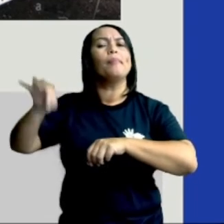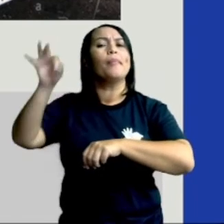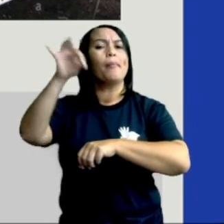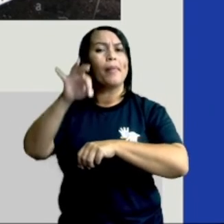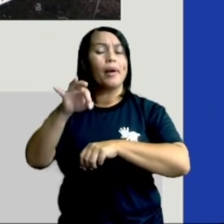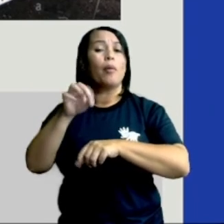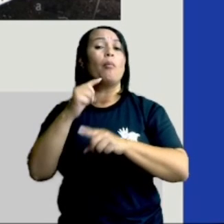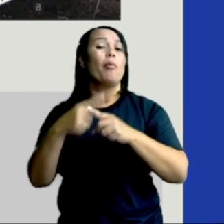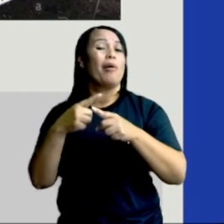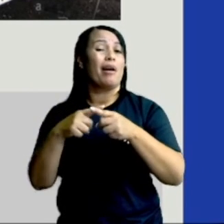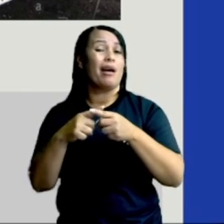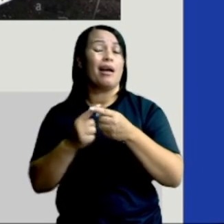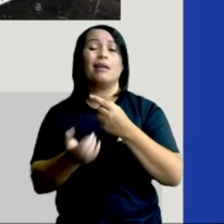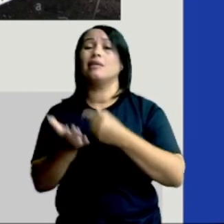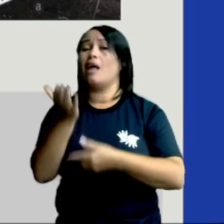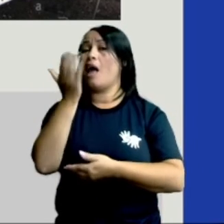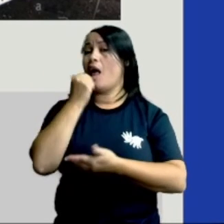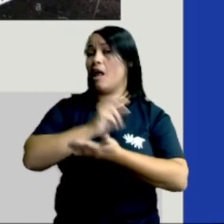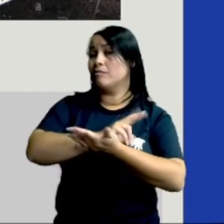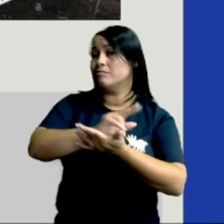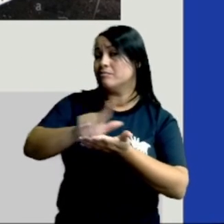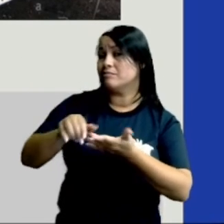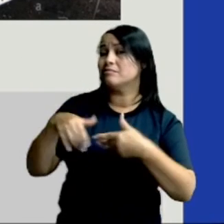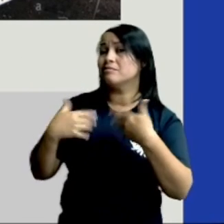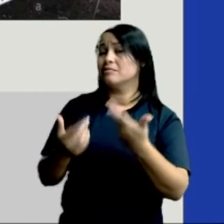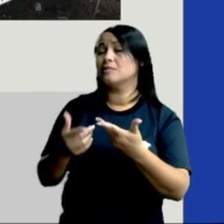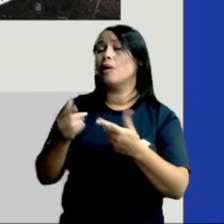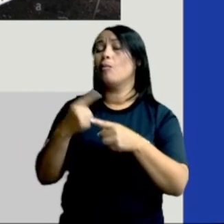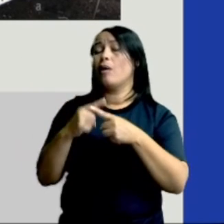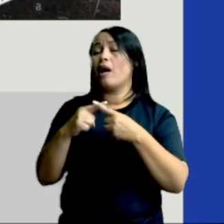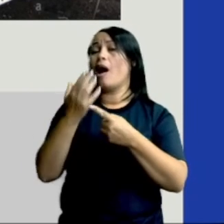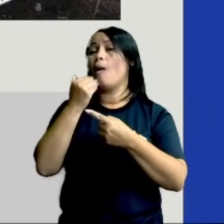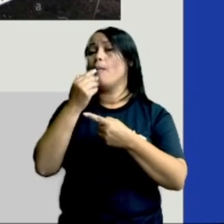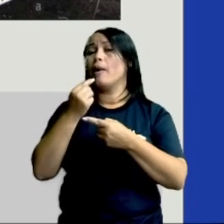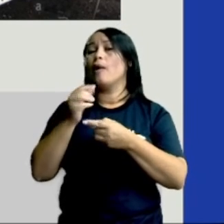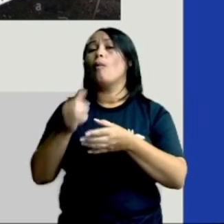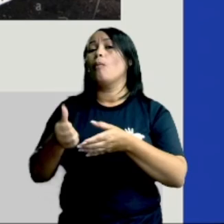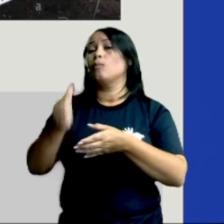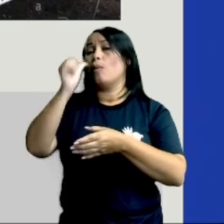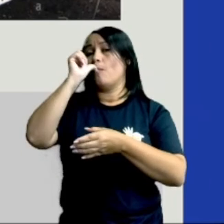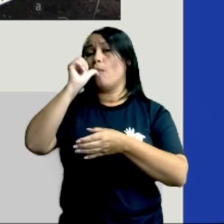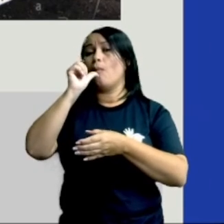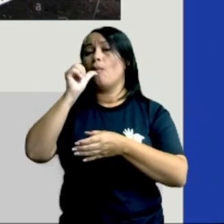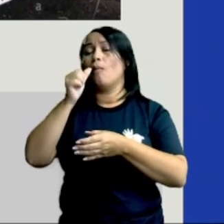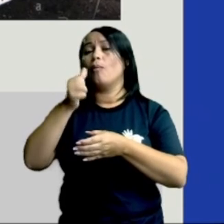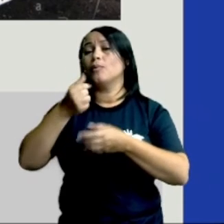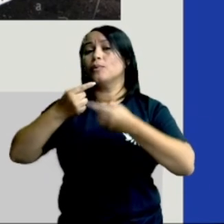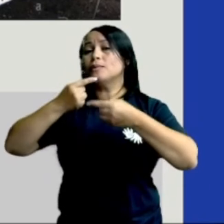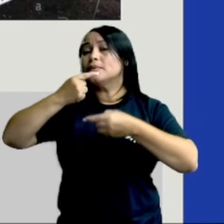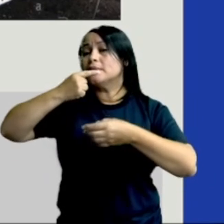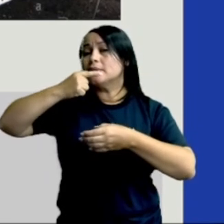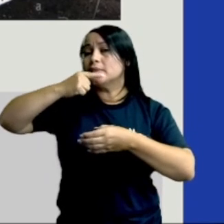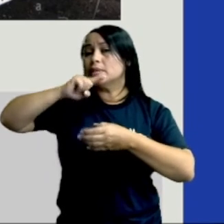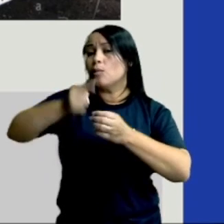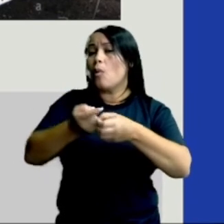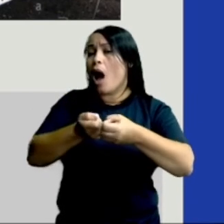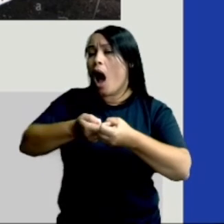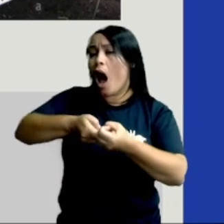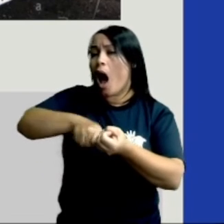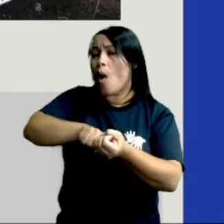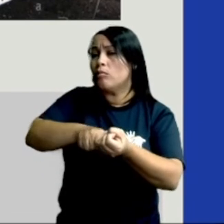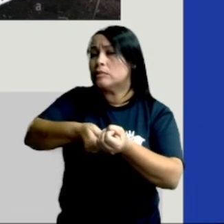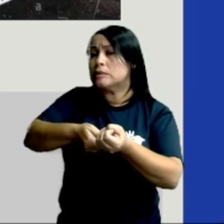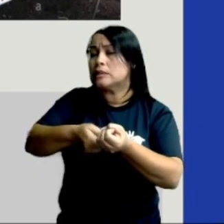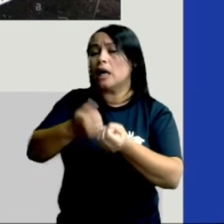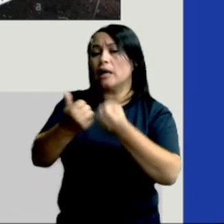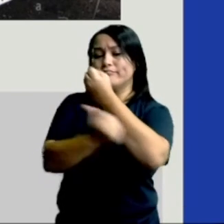mas eles adquiriram através de ingestão do caldo de cana, pois o barbeiro ele ficou na